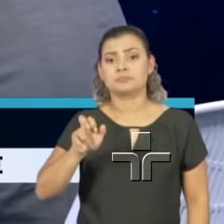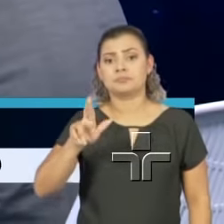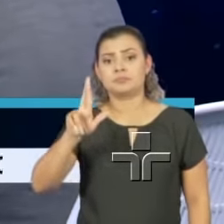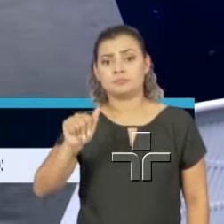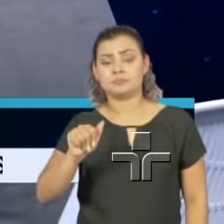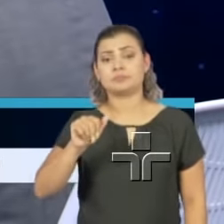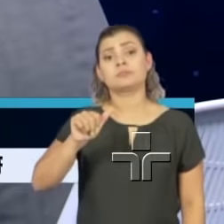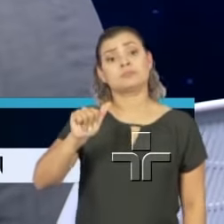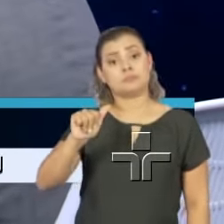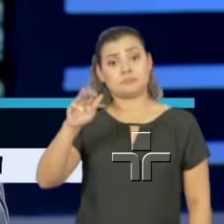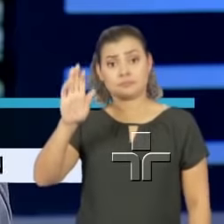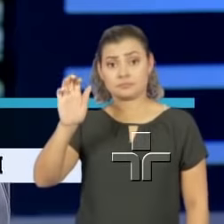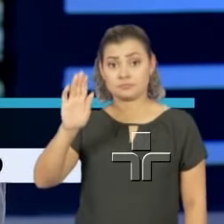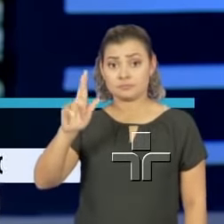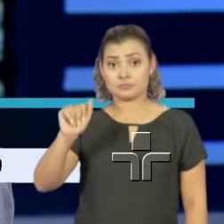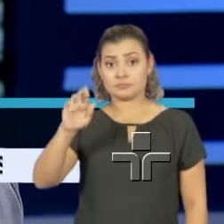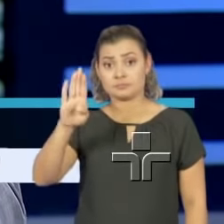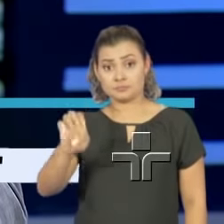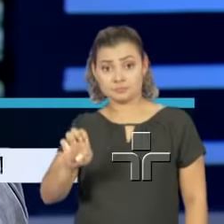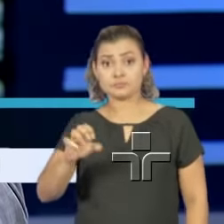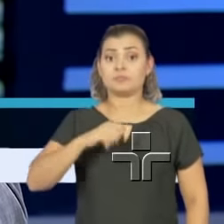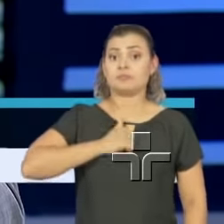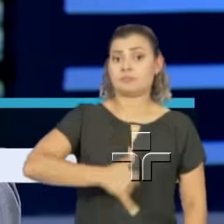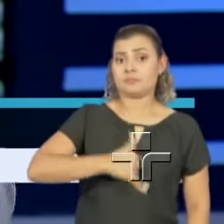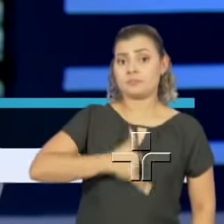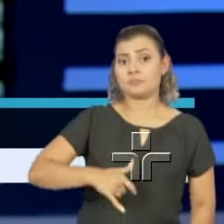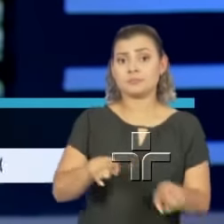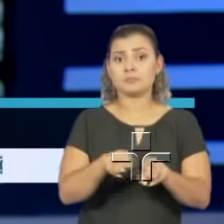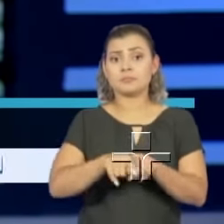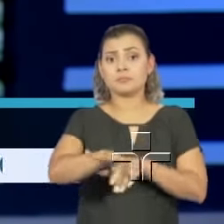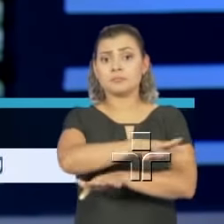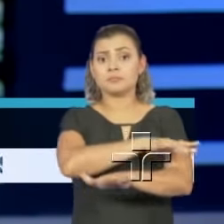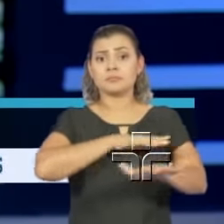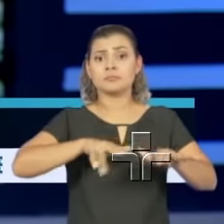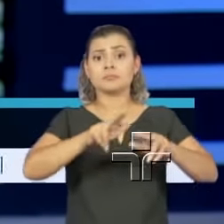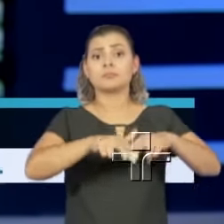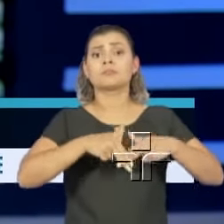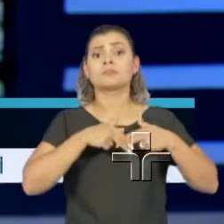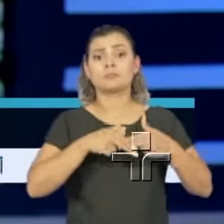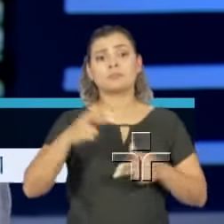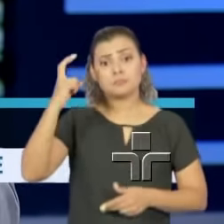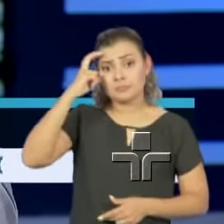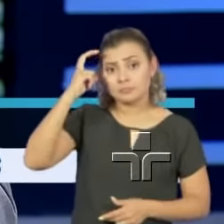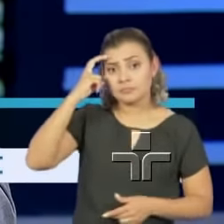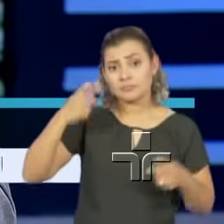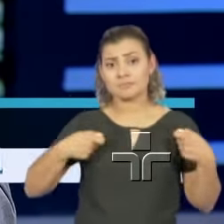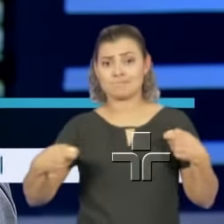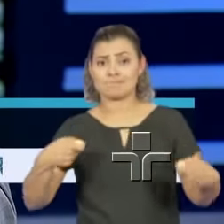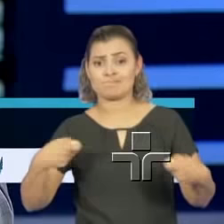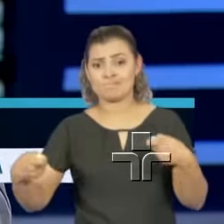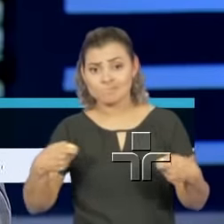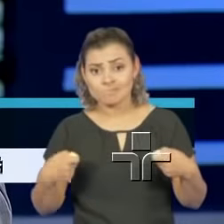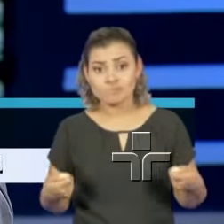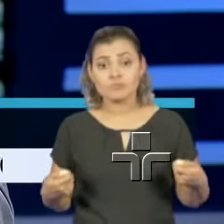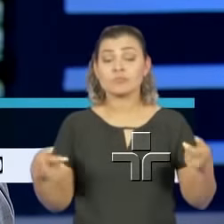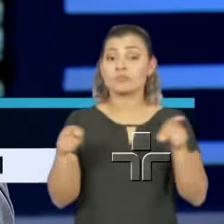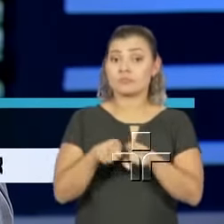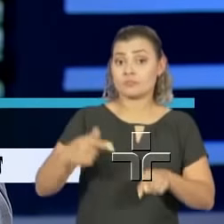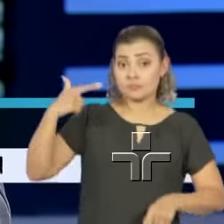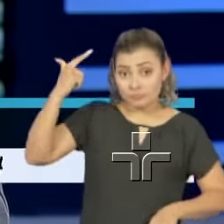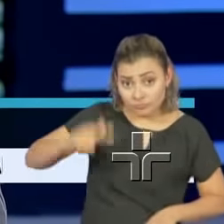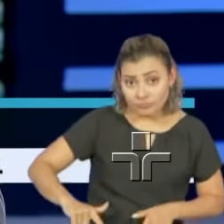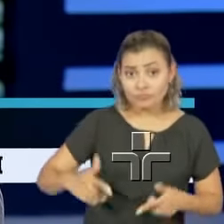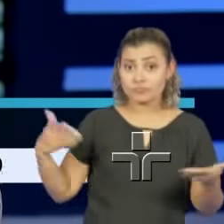O Iêmen está lá fustigando a Arábia Saudita, né? Nós estamos com o Estado Islâmico se colocando de pé